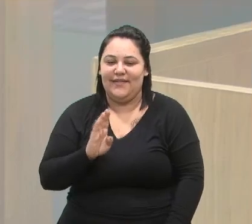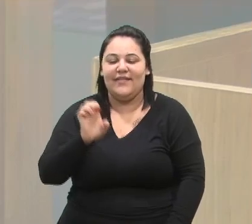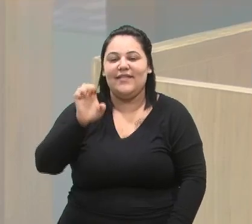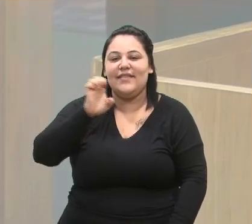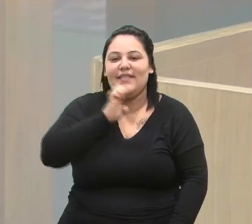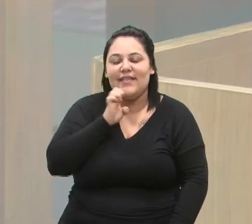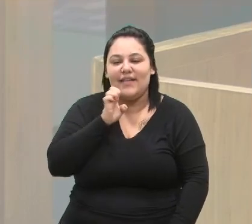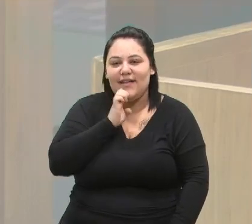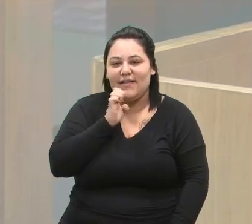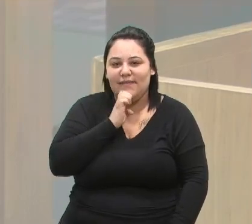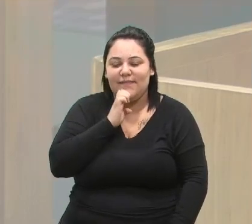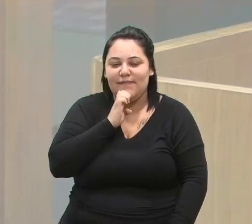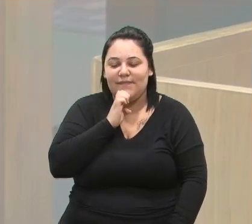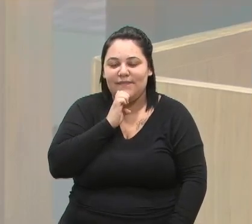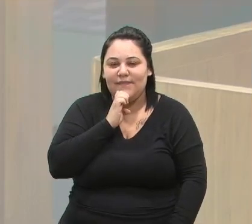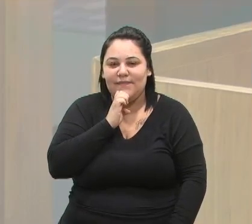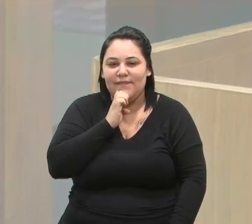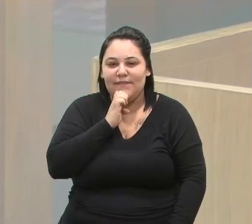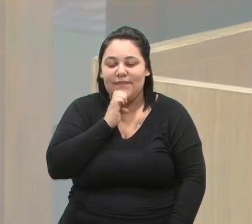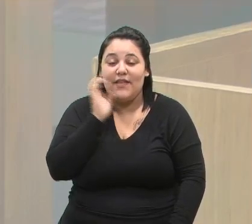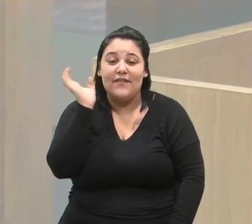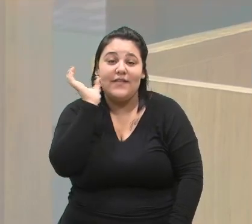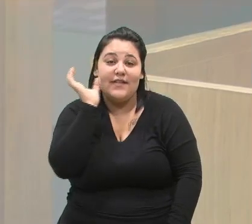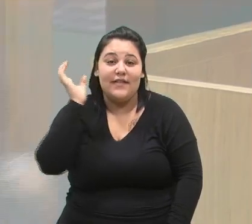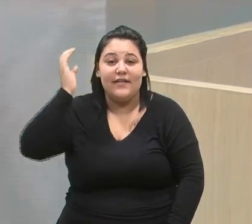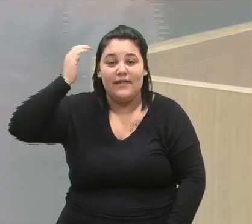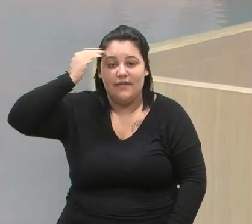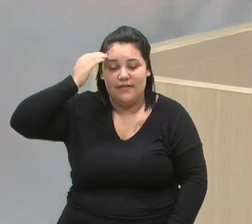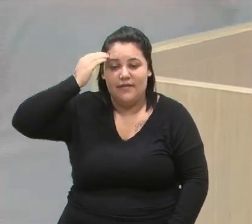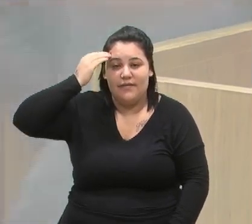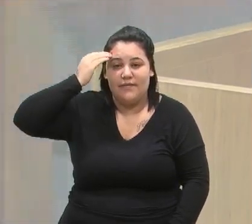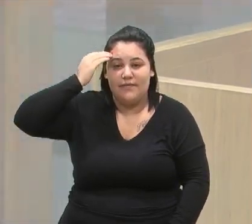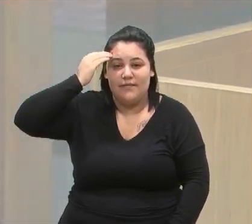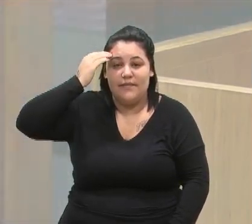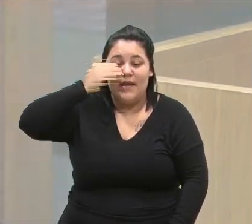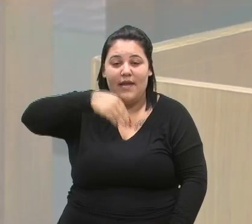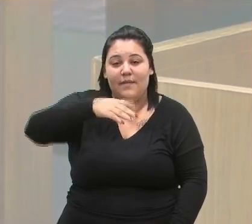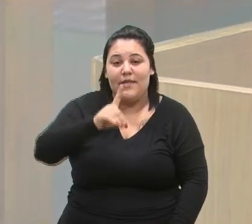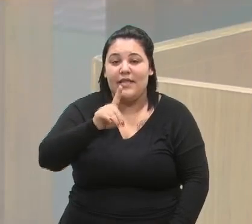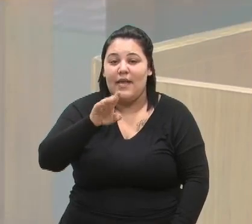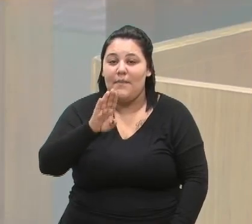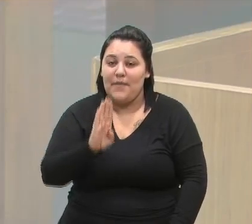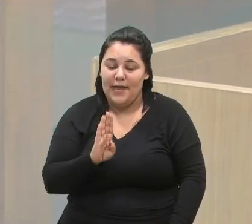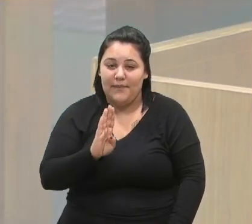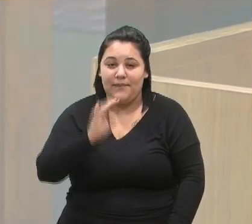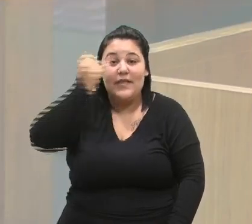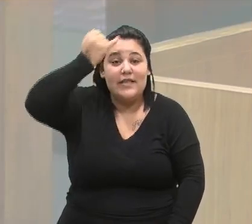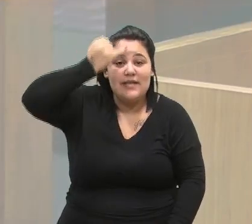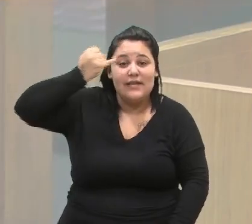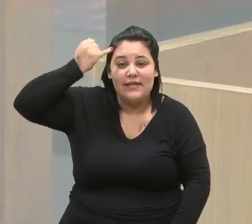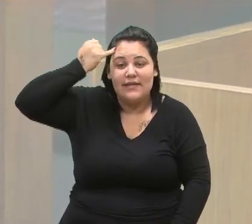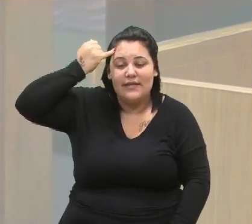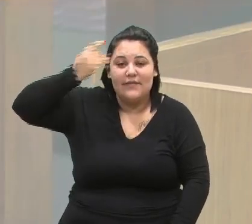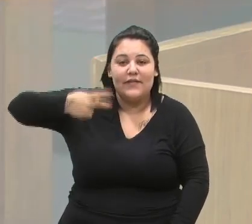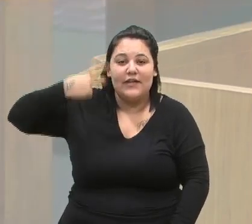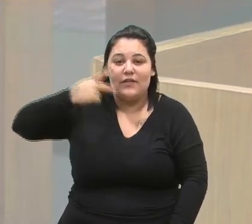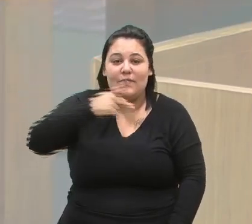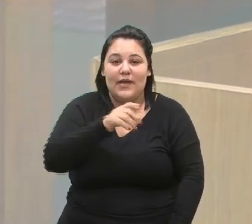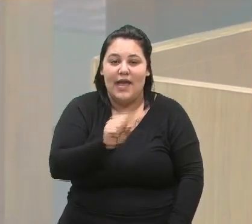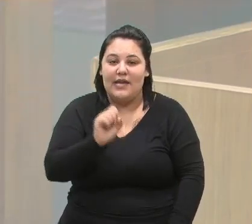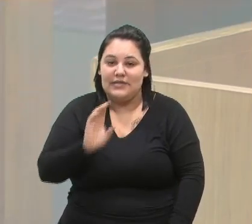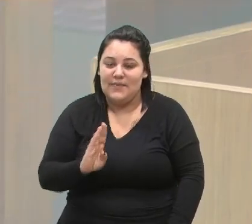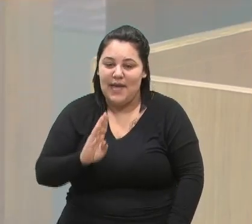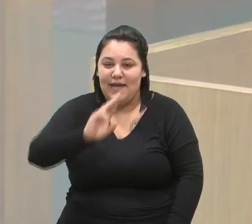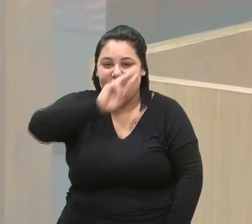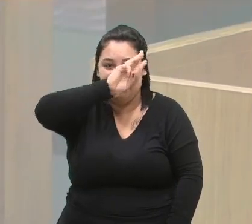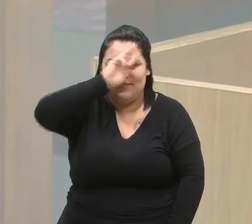Silva, vereadora do PT, Felipe Grememeyer, vereador do MDB, José D'Ambrós, vereador do PSB, Juliano